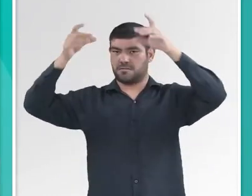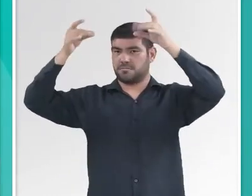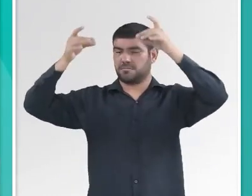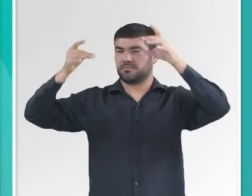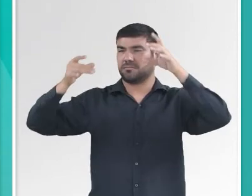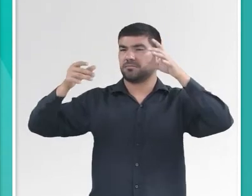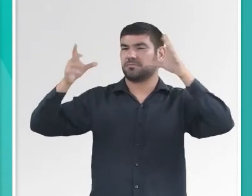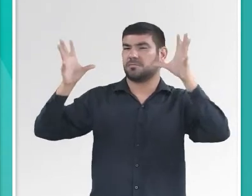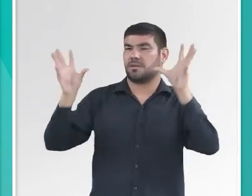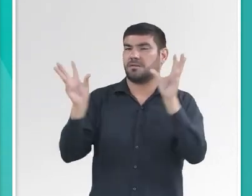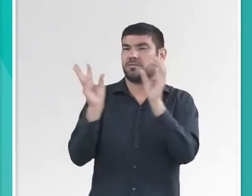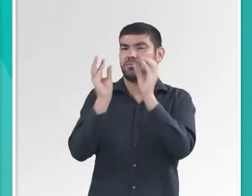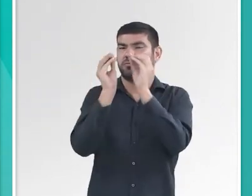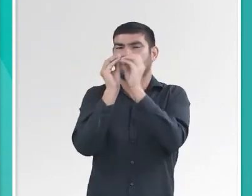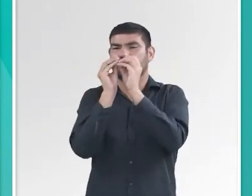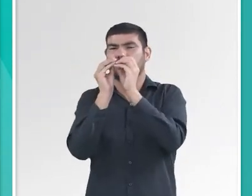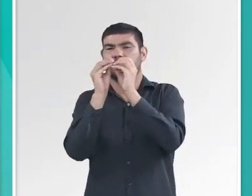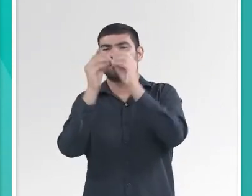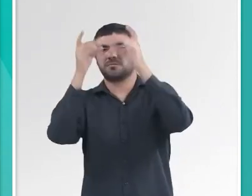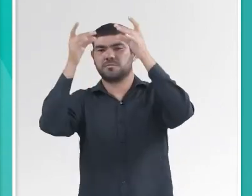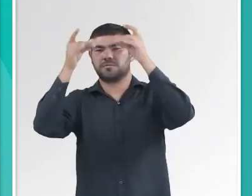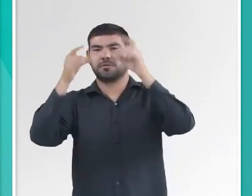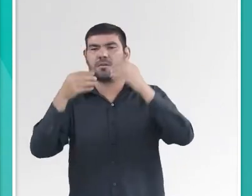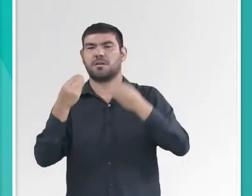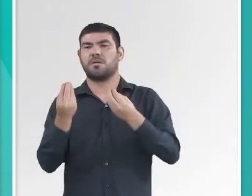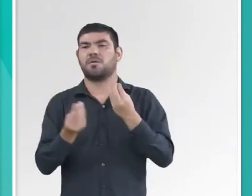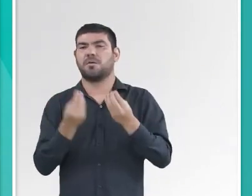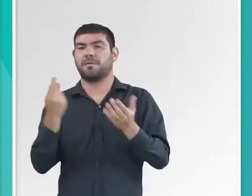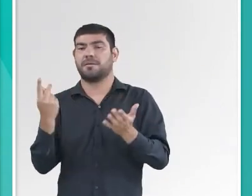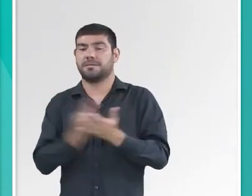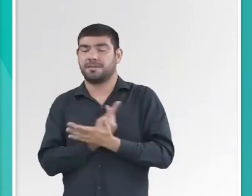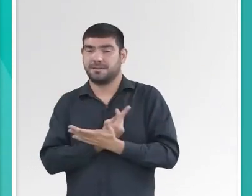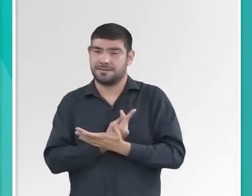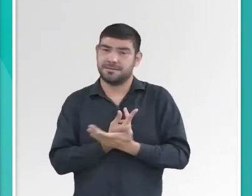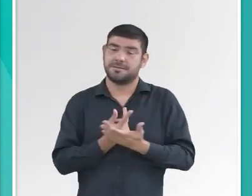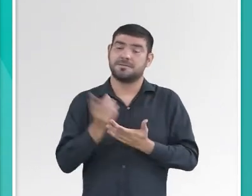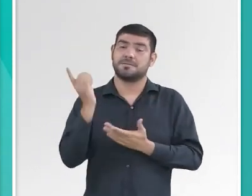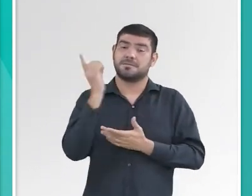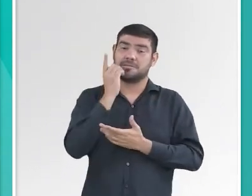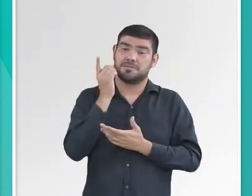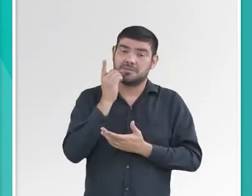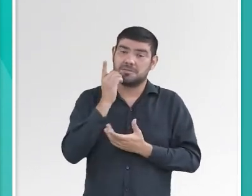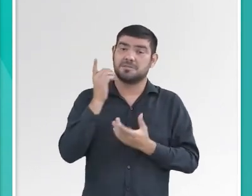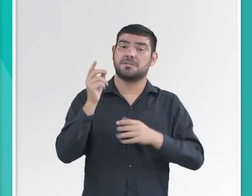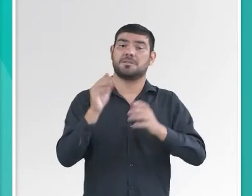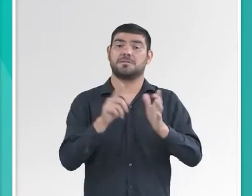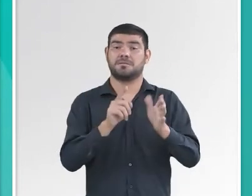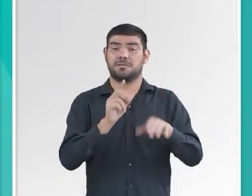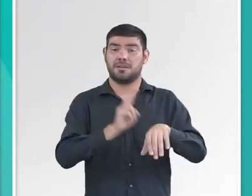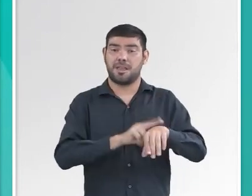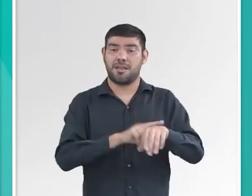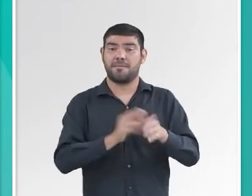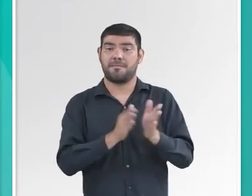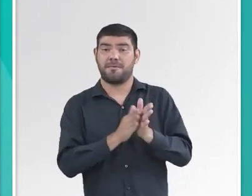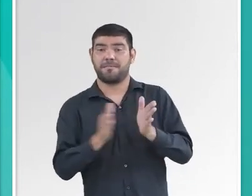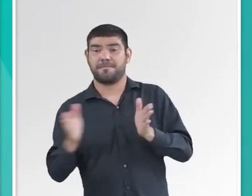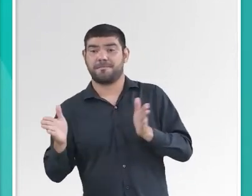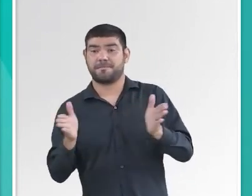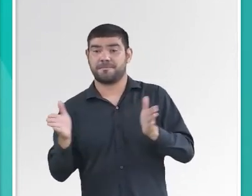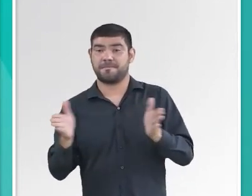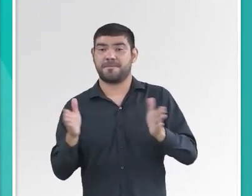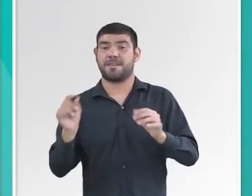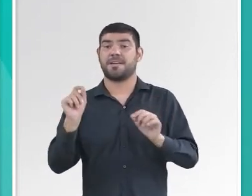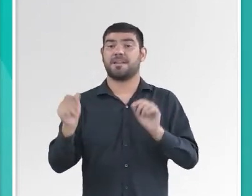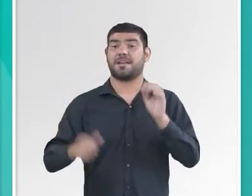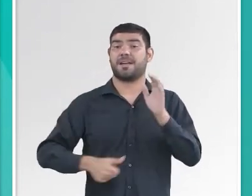caso da festa que ocorre, quando ela acontece, né, a data, o período. Você pode colocar quem